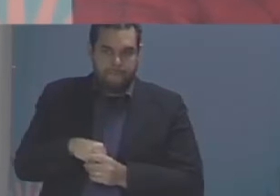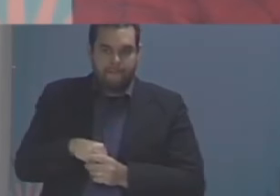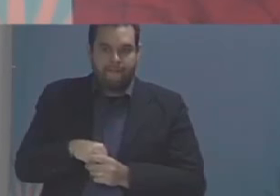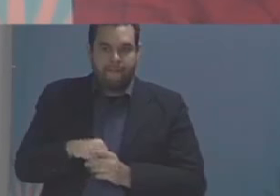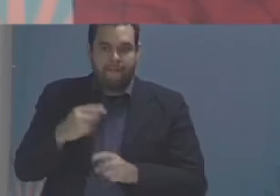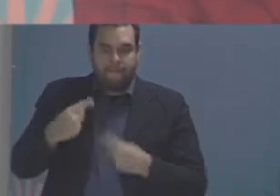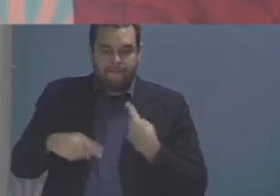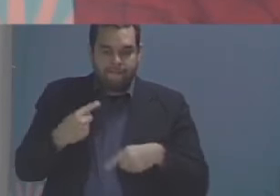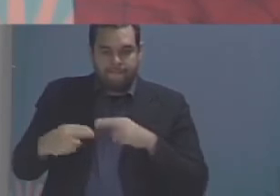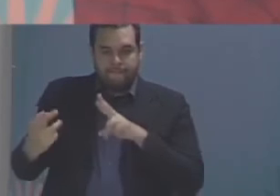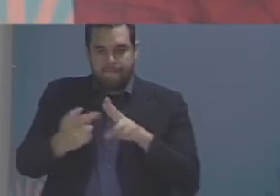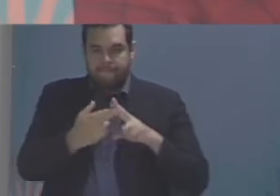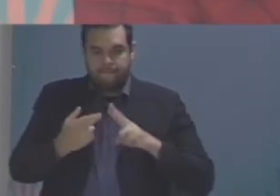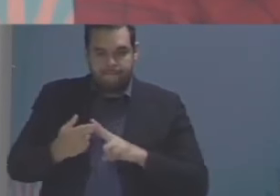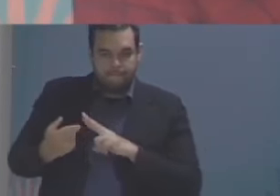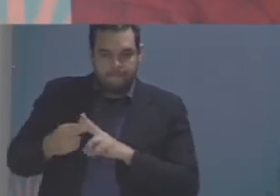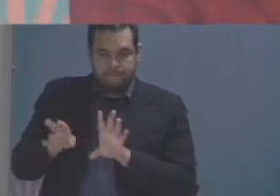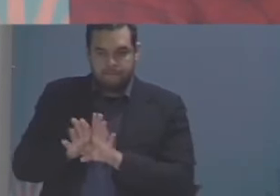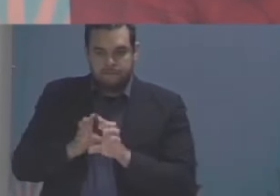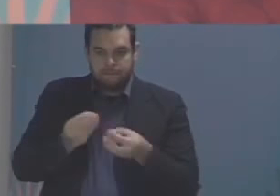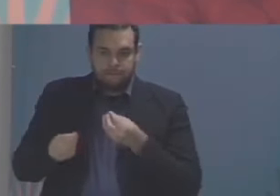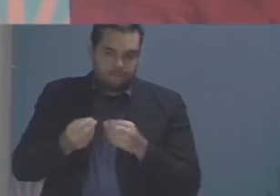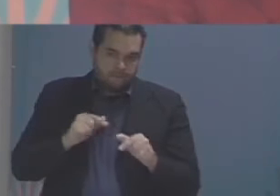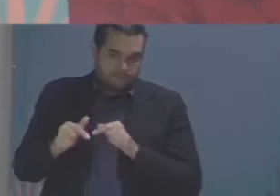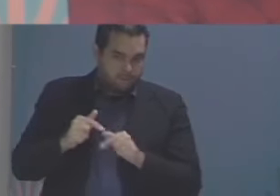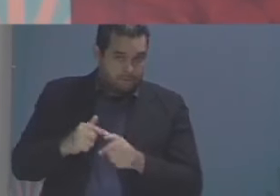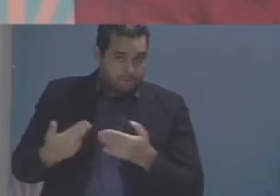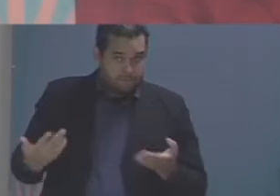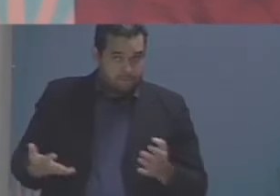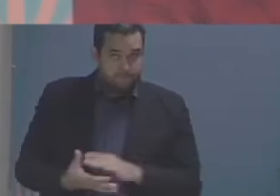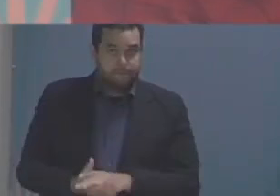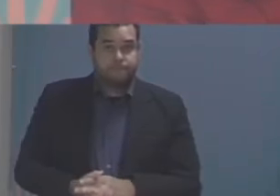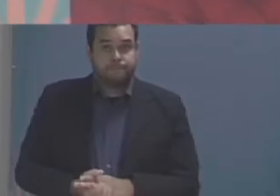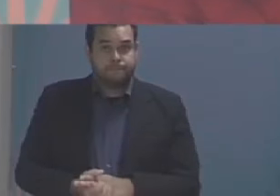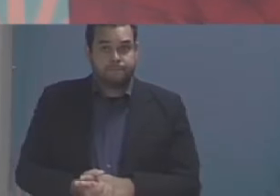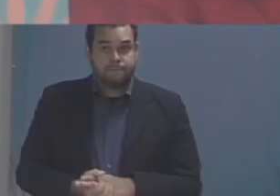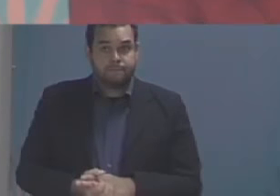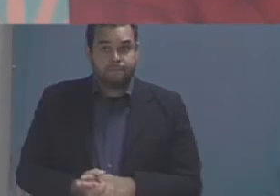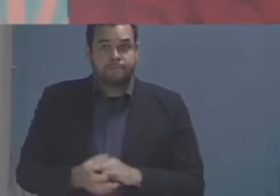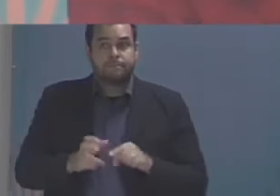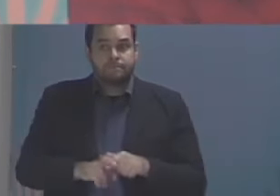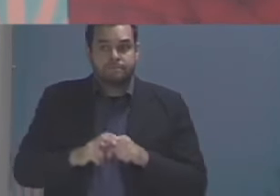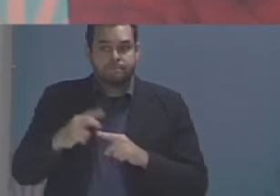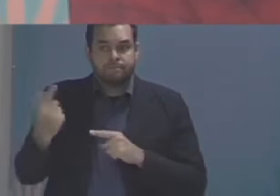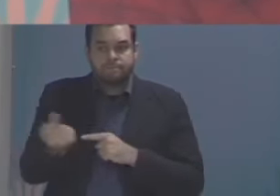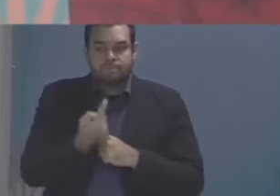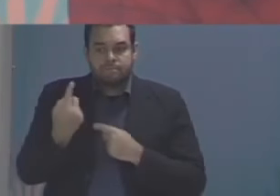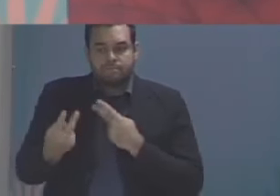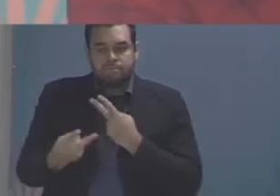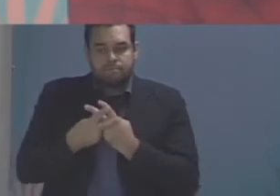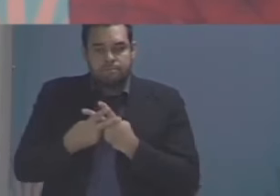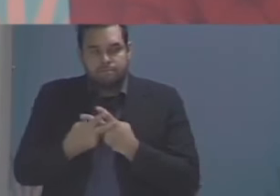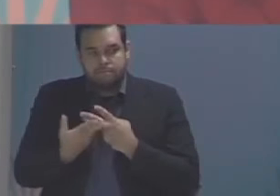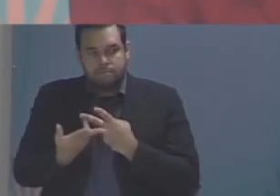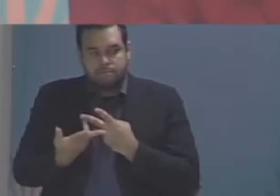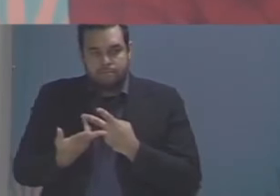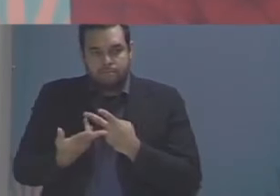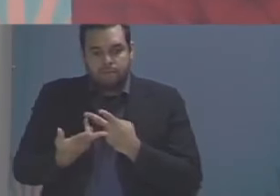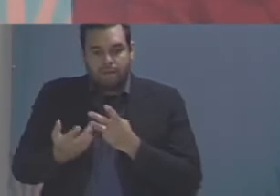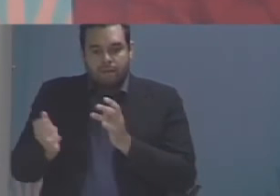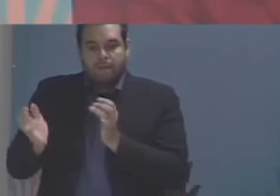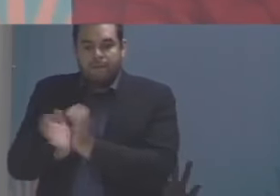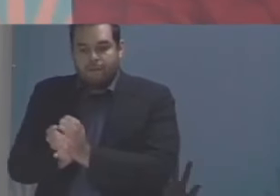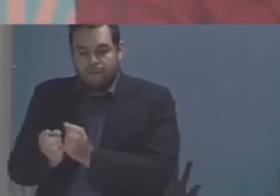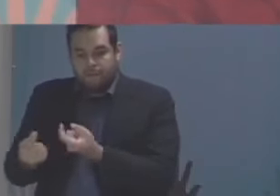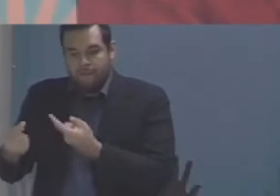na discussão das relações e das condições de trabalho, né? E aí a gente fica nesse aprisionamento, né, de que tem um grupo